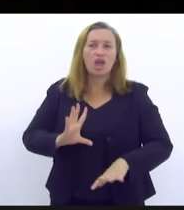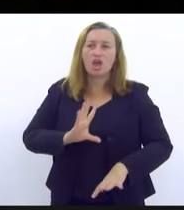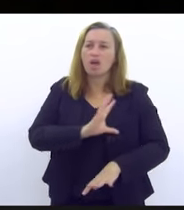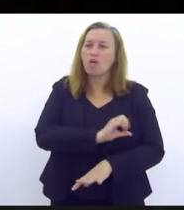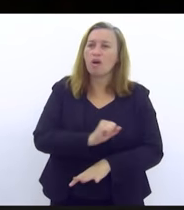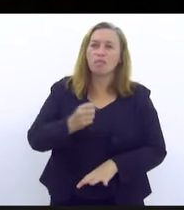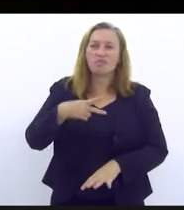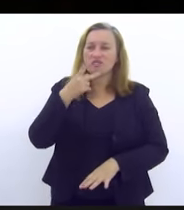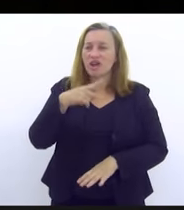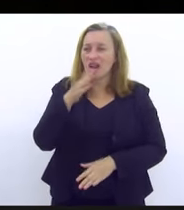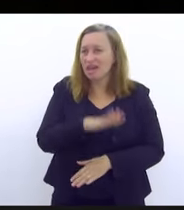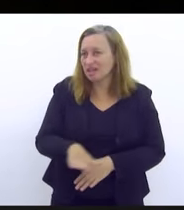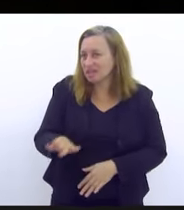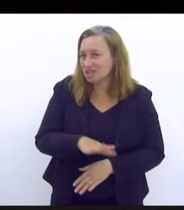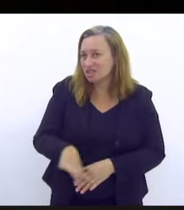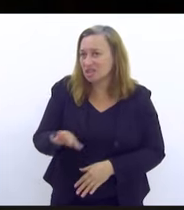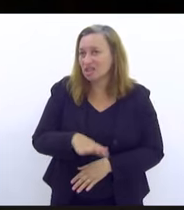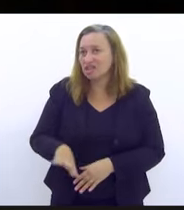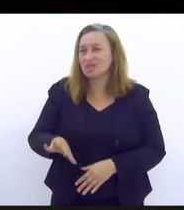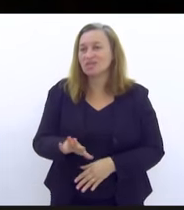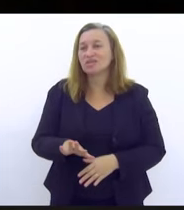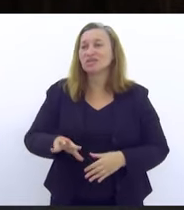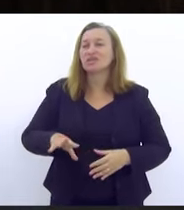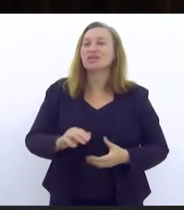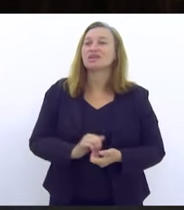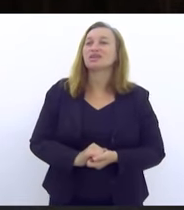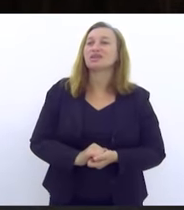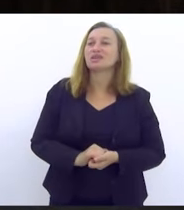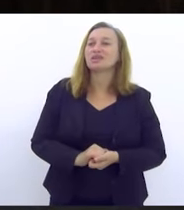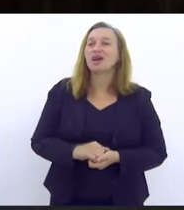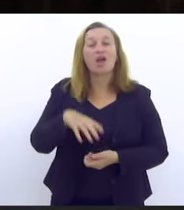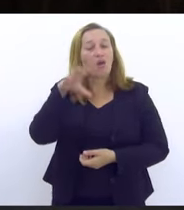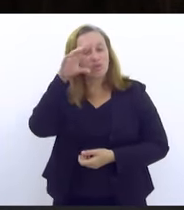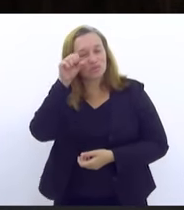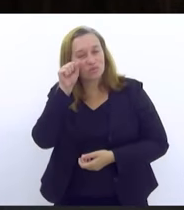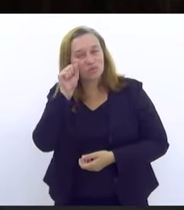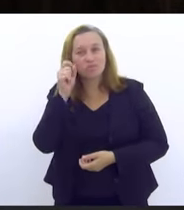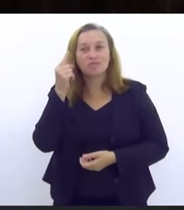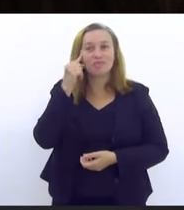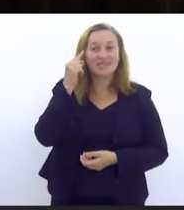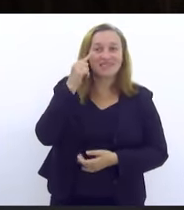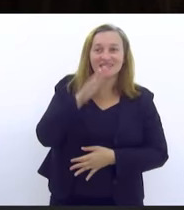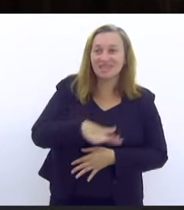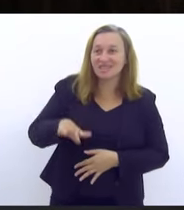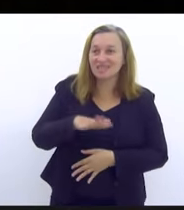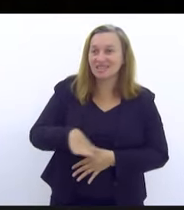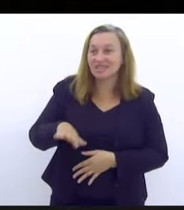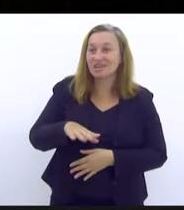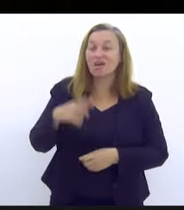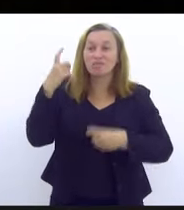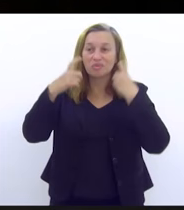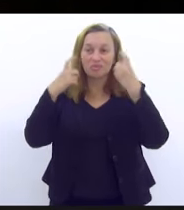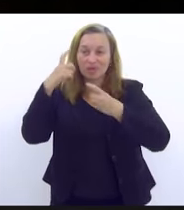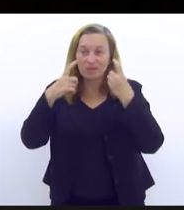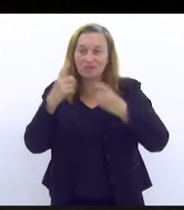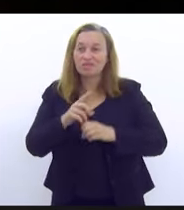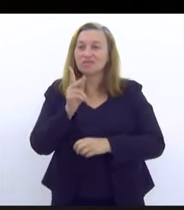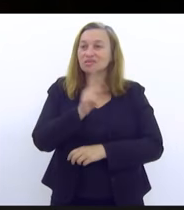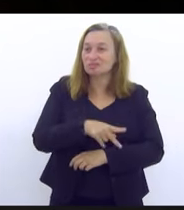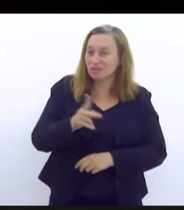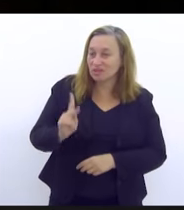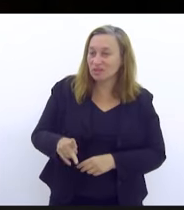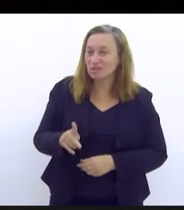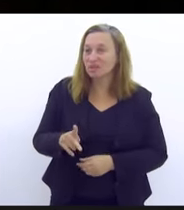IBI, eu me envolvo com isso, eu durmo pensando nas crianças, eu me preocupo com as